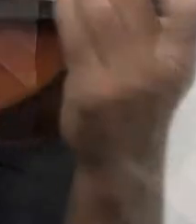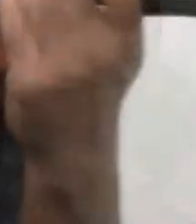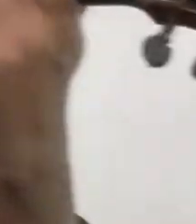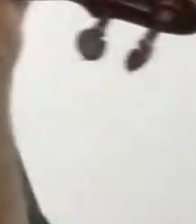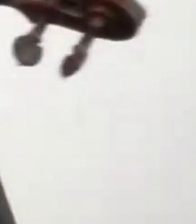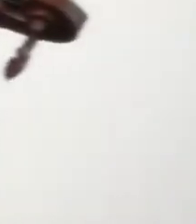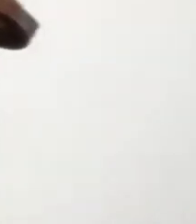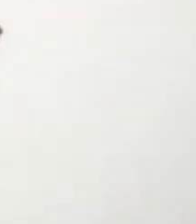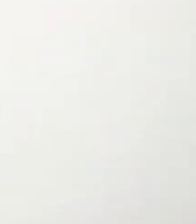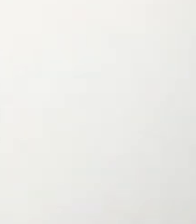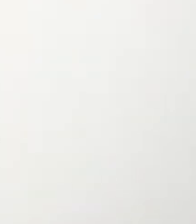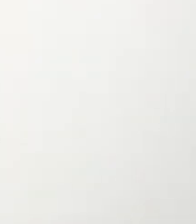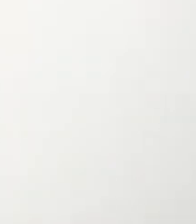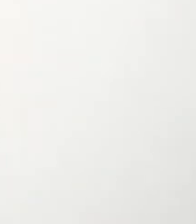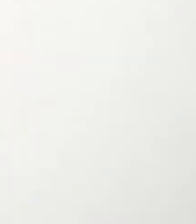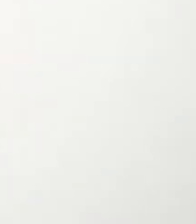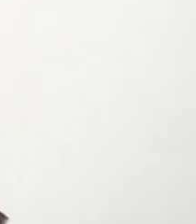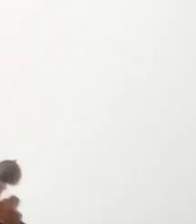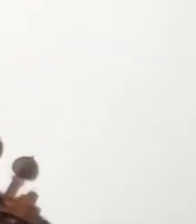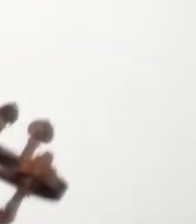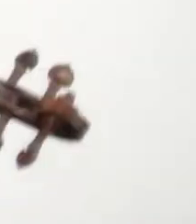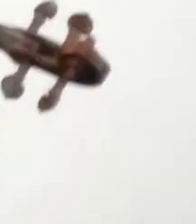E aí